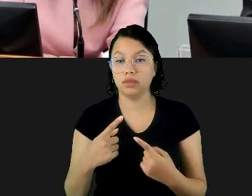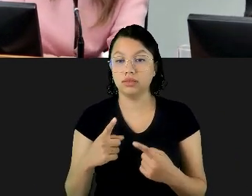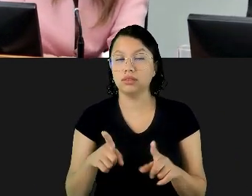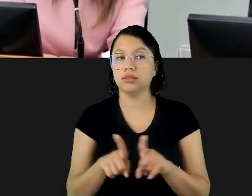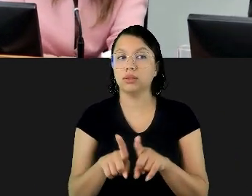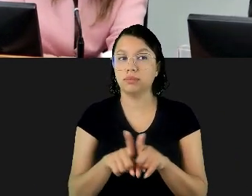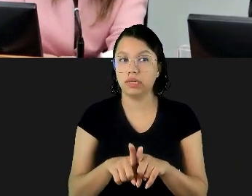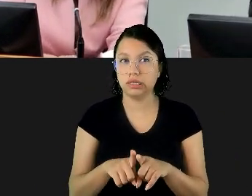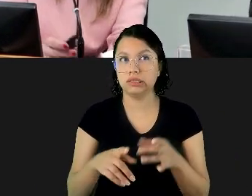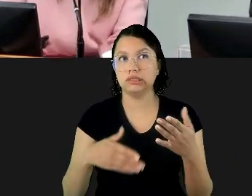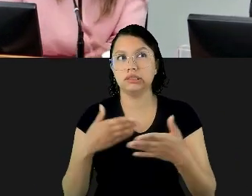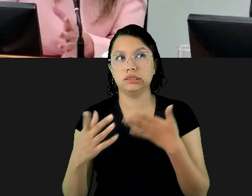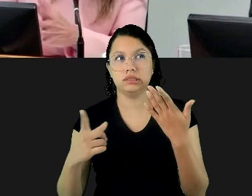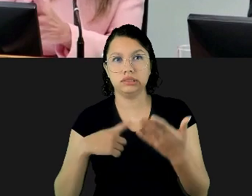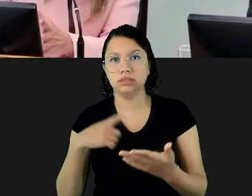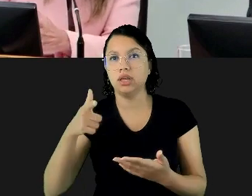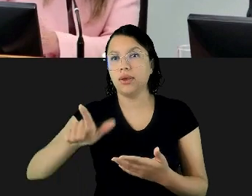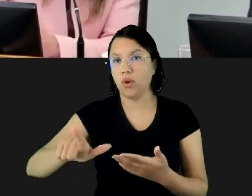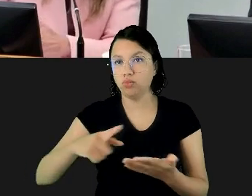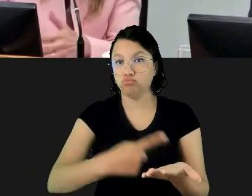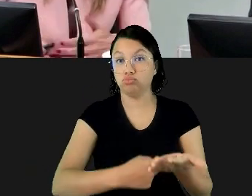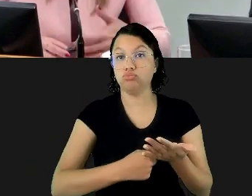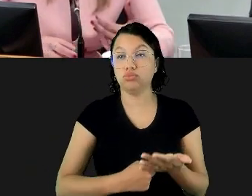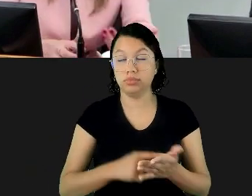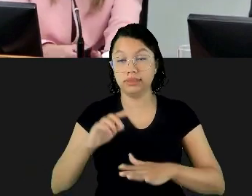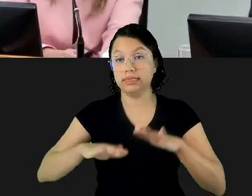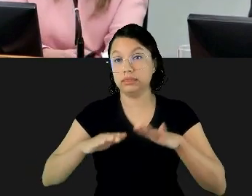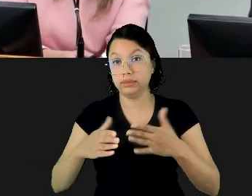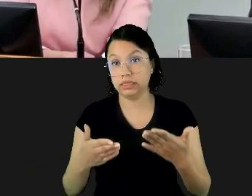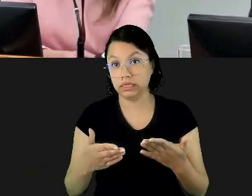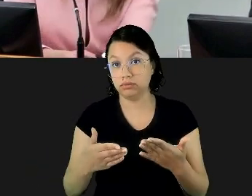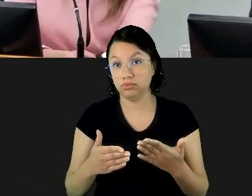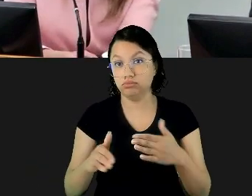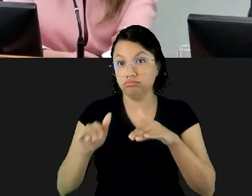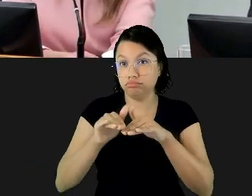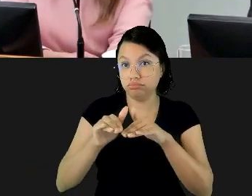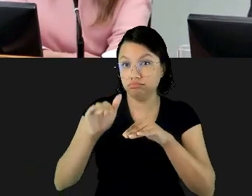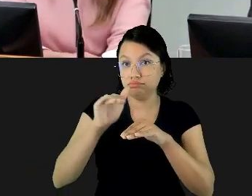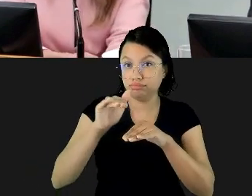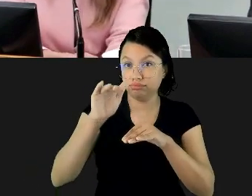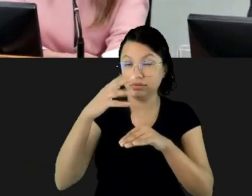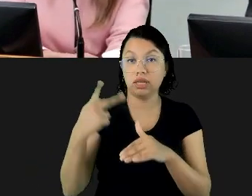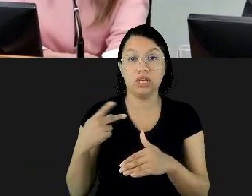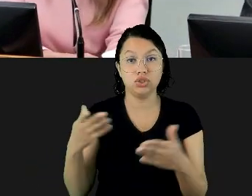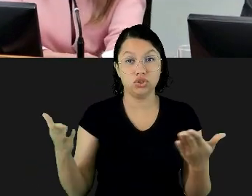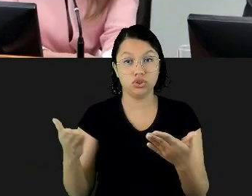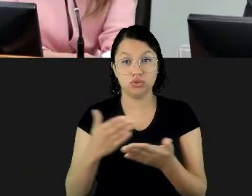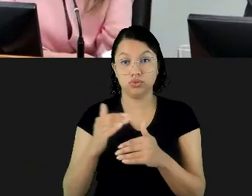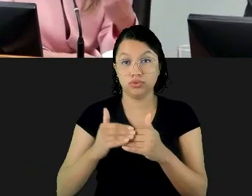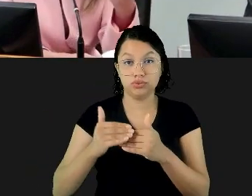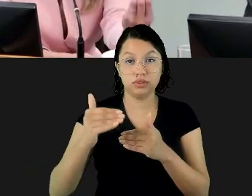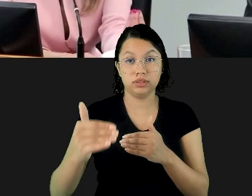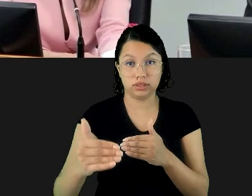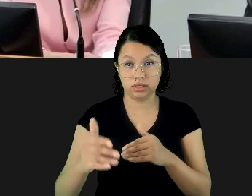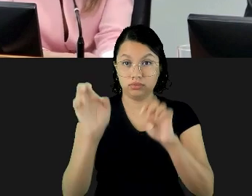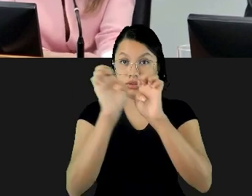diversos outros compromissos a depender do estágio. Então, a gente está no estágio avançado da estrutura física e a gente precisa entender qual